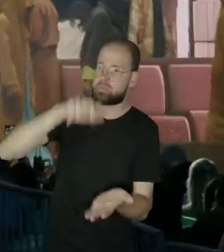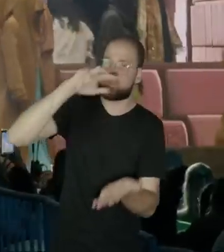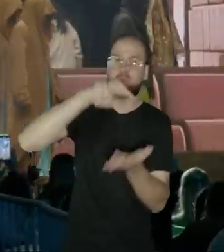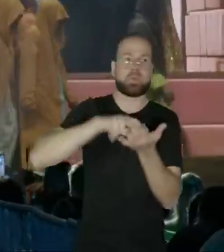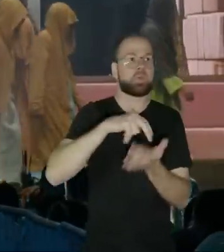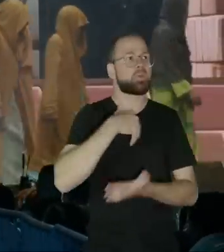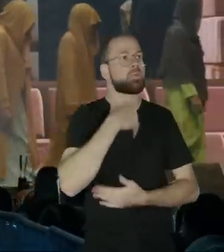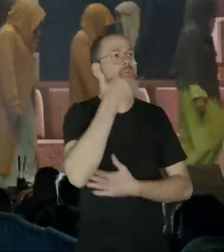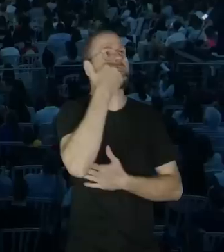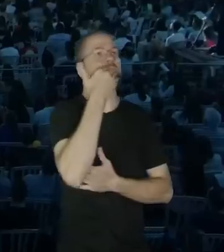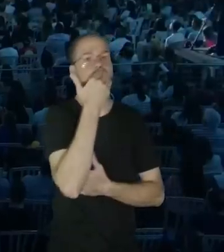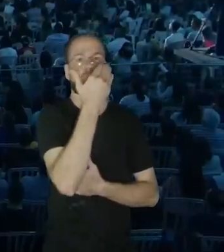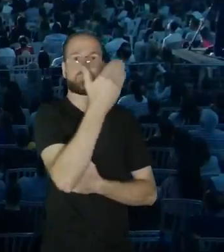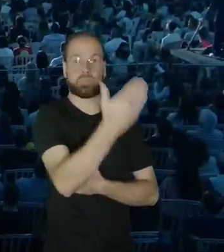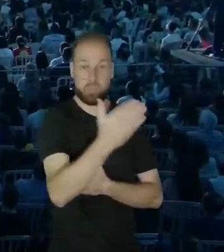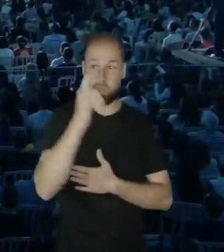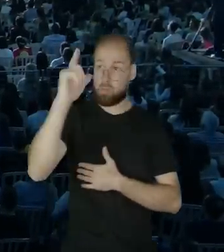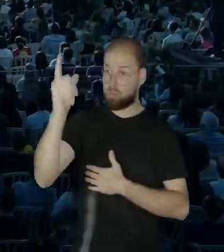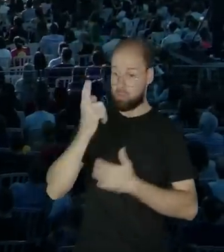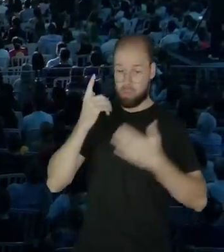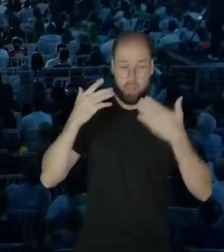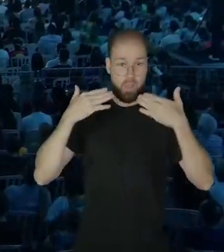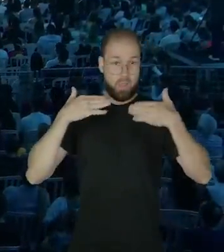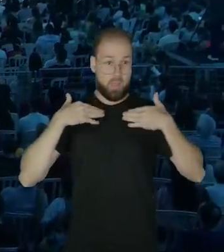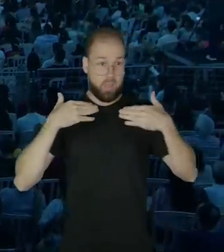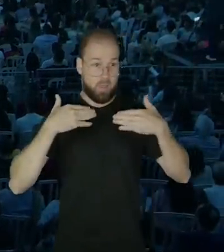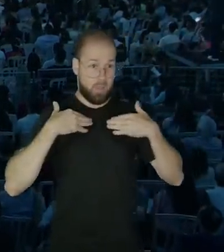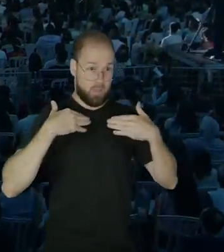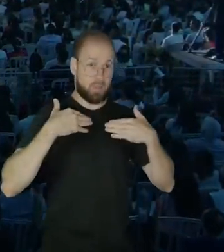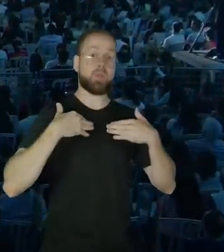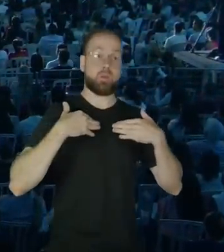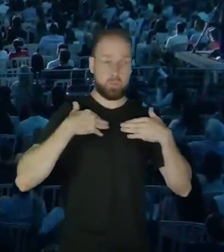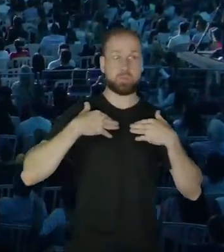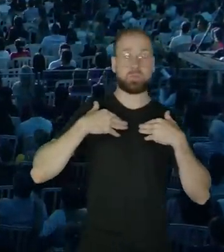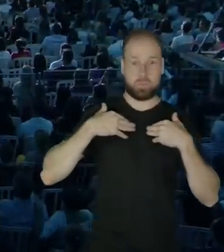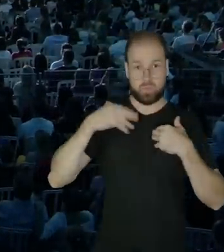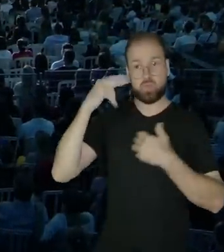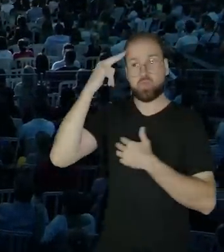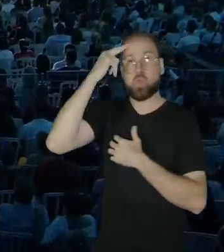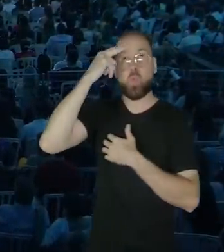partir um sonho tão normal.